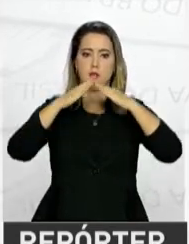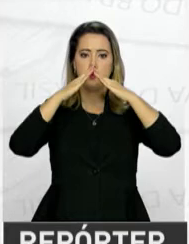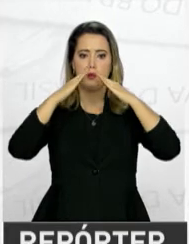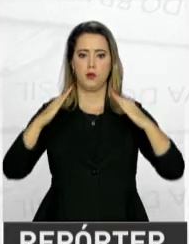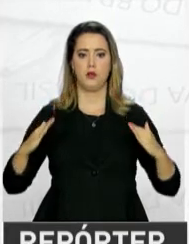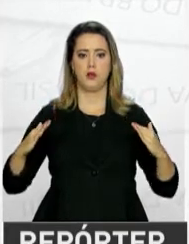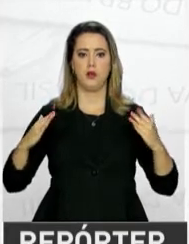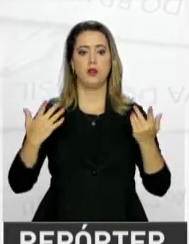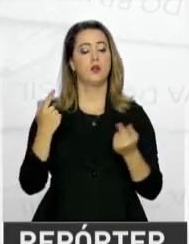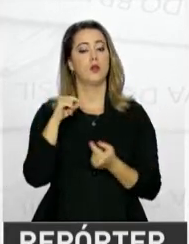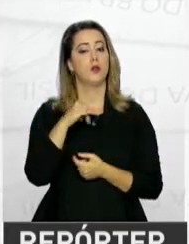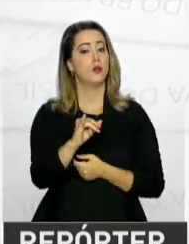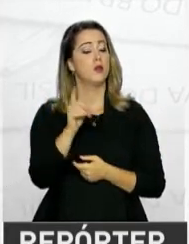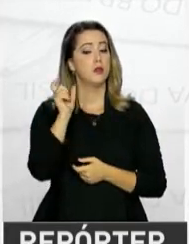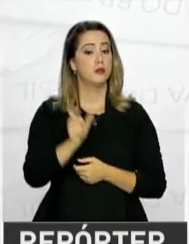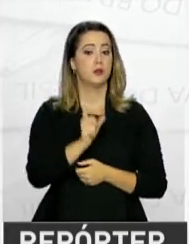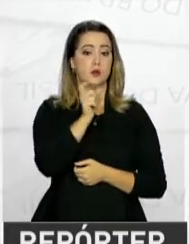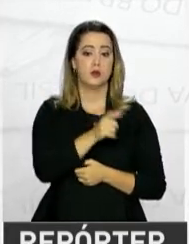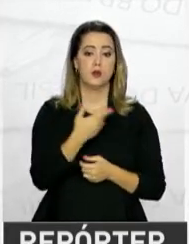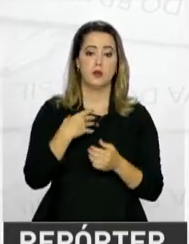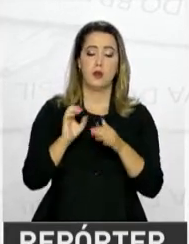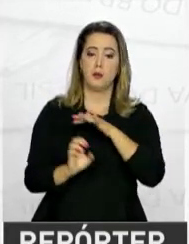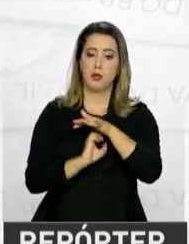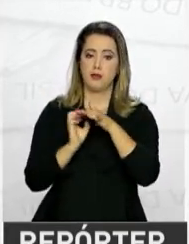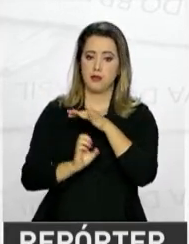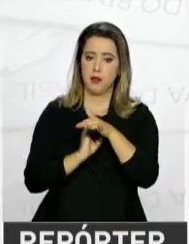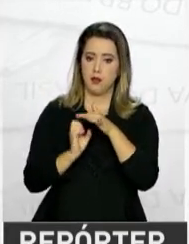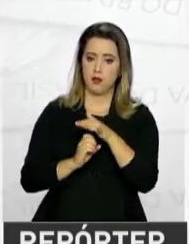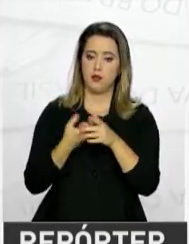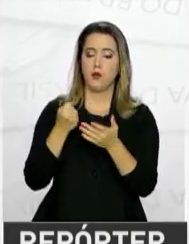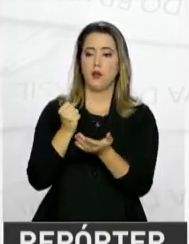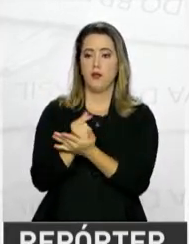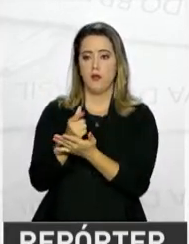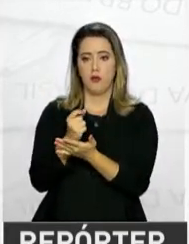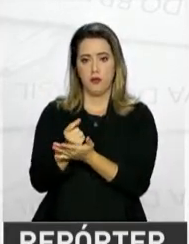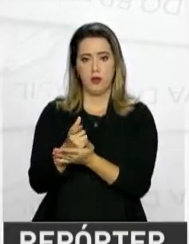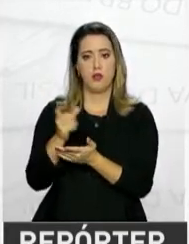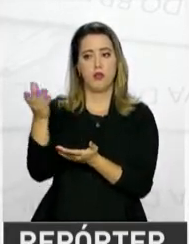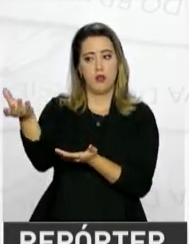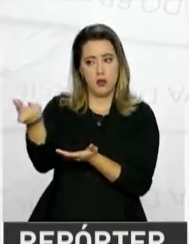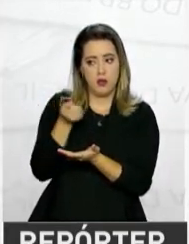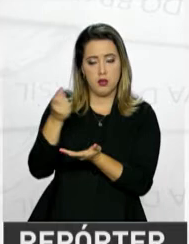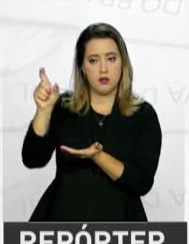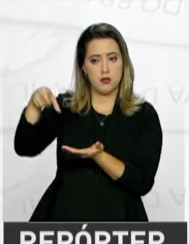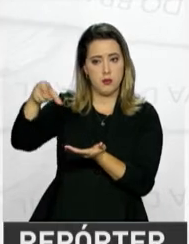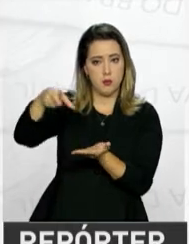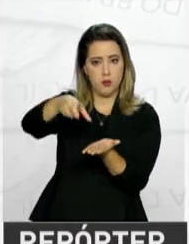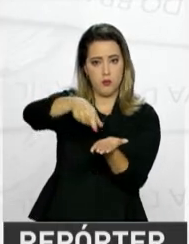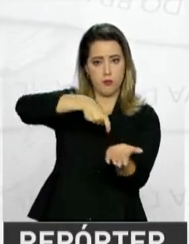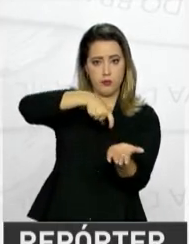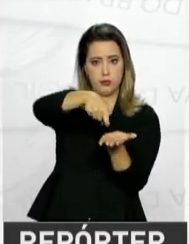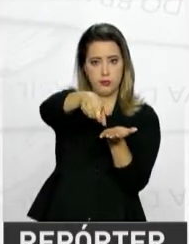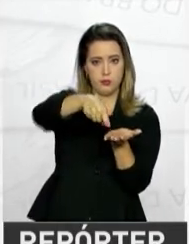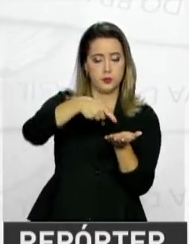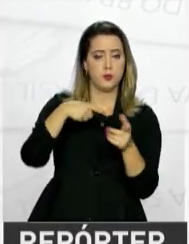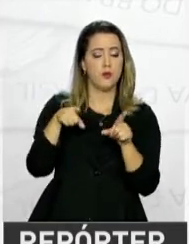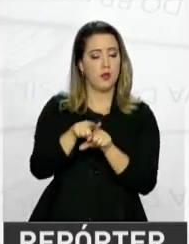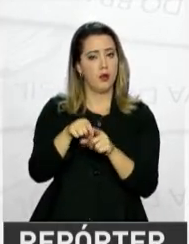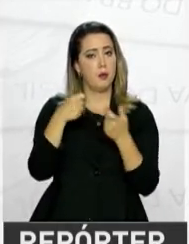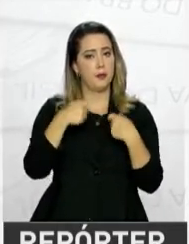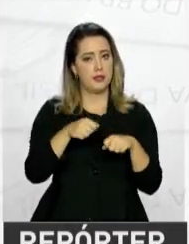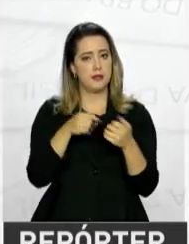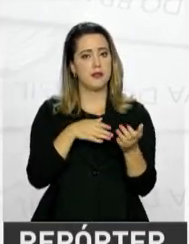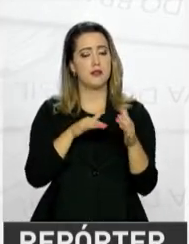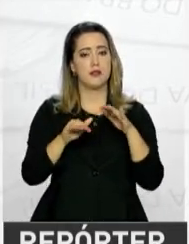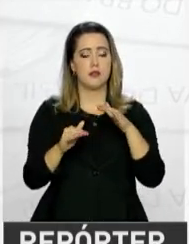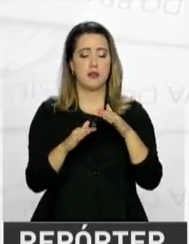municípios vão cadastrar os lojistas que vão vender e receber pagamentos por meio do cartão reforma eles devem estar